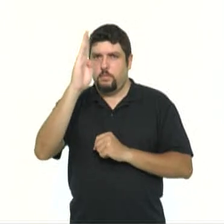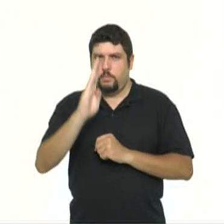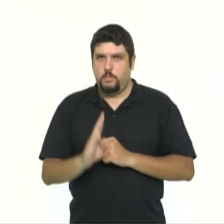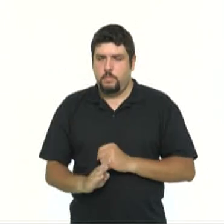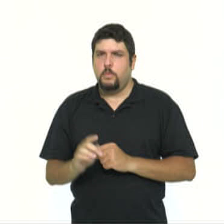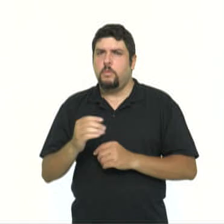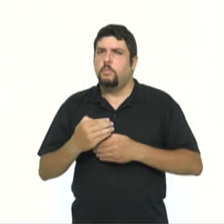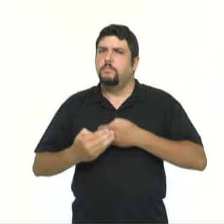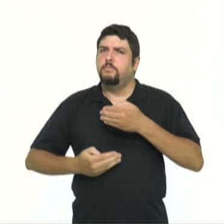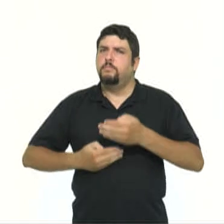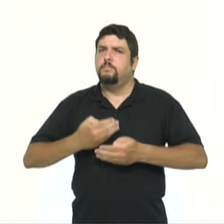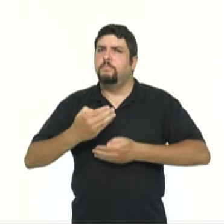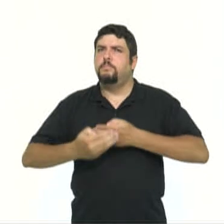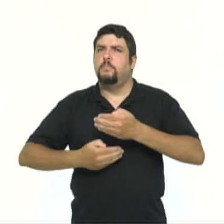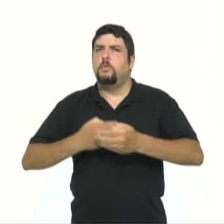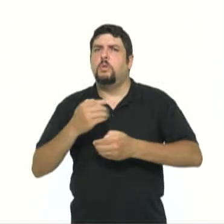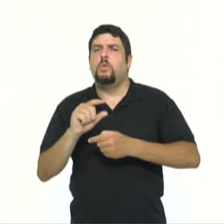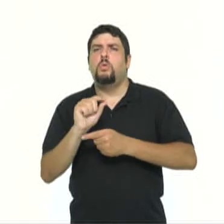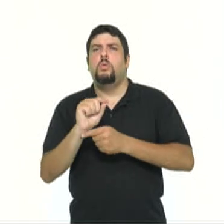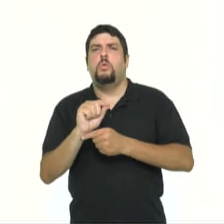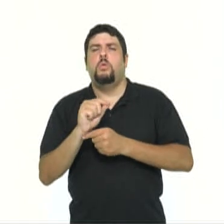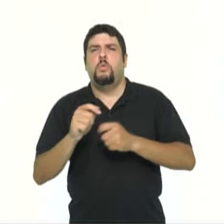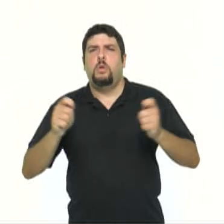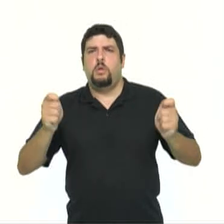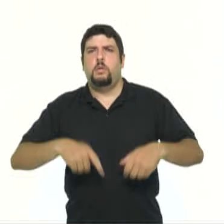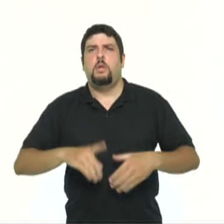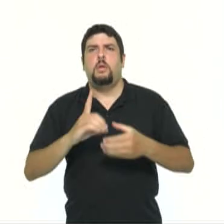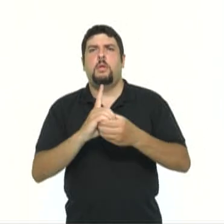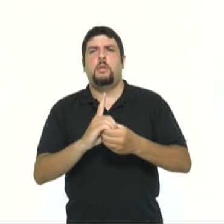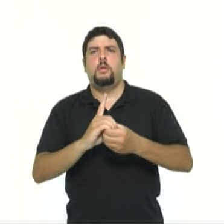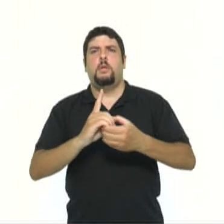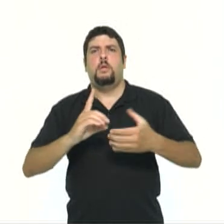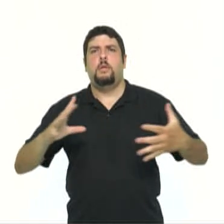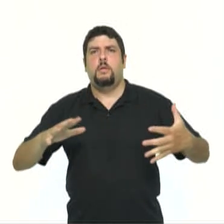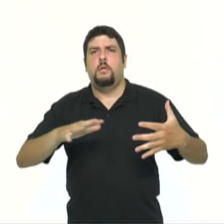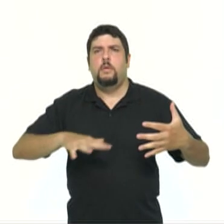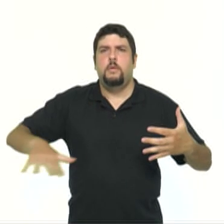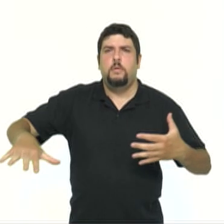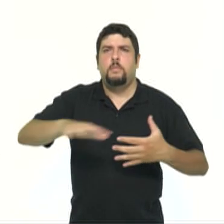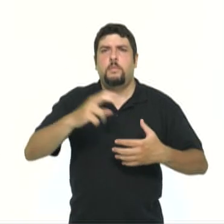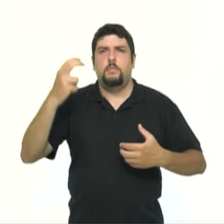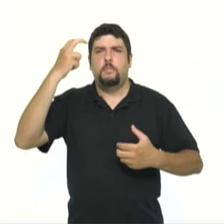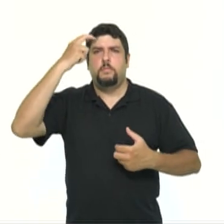caminhar para a completude da democracia no âmbito cultural.